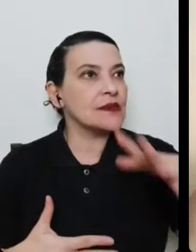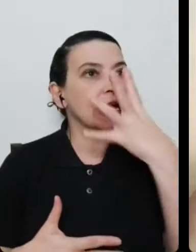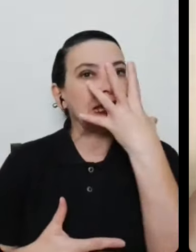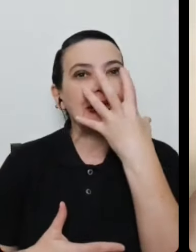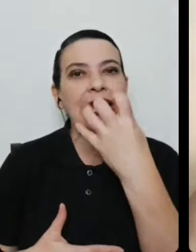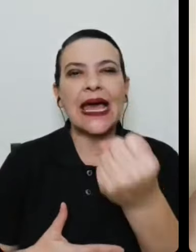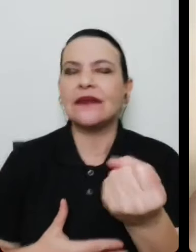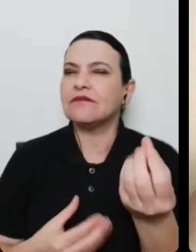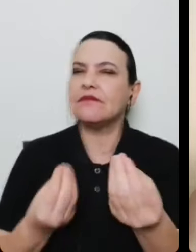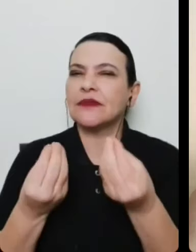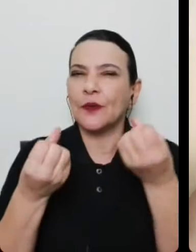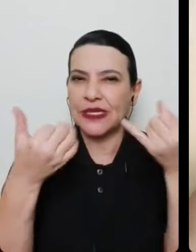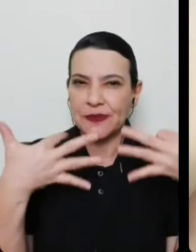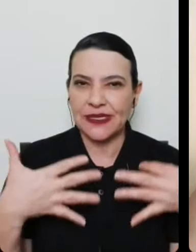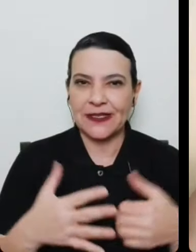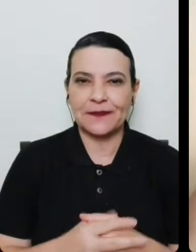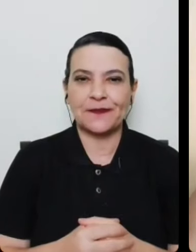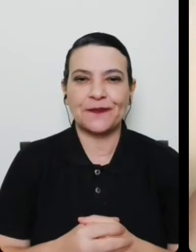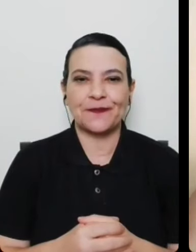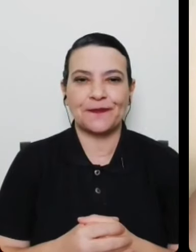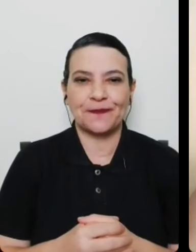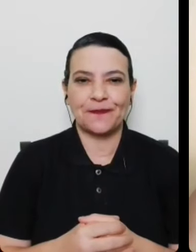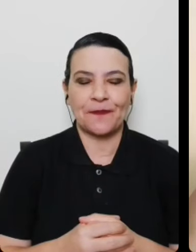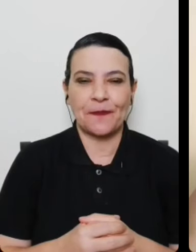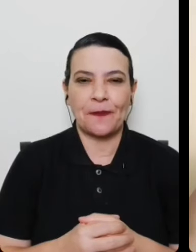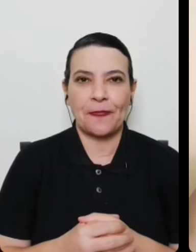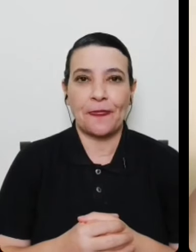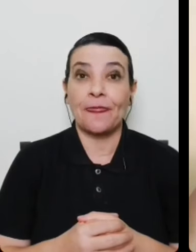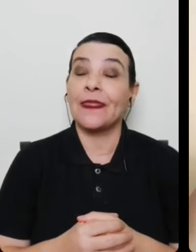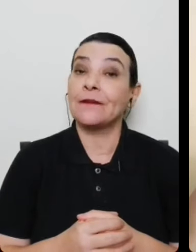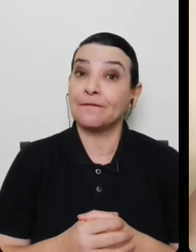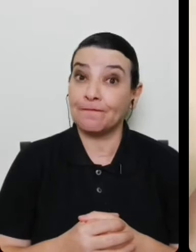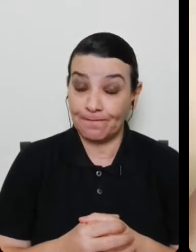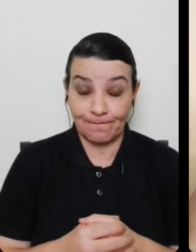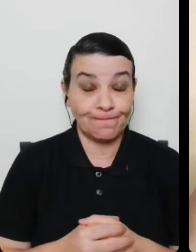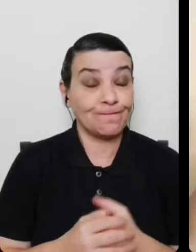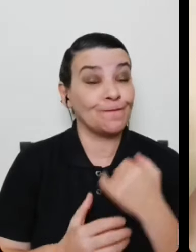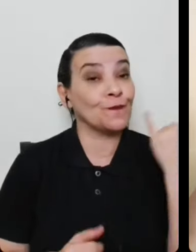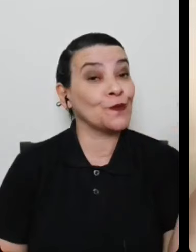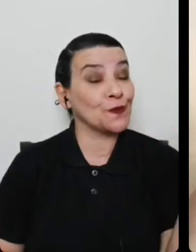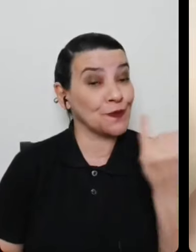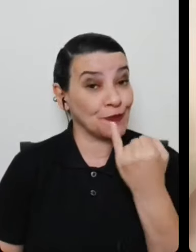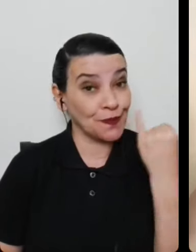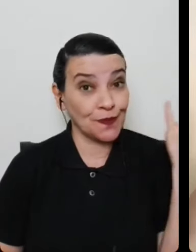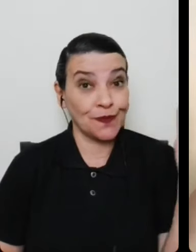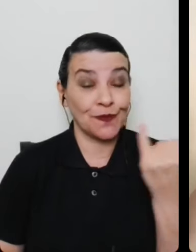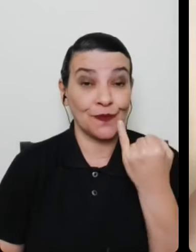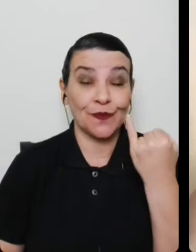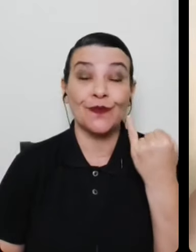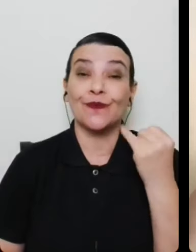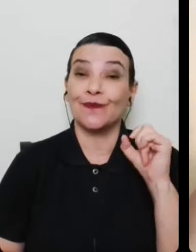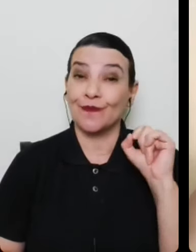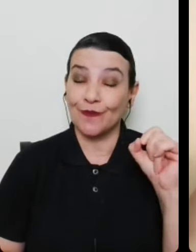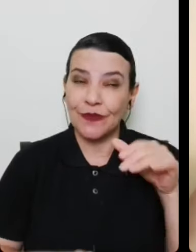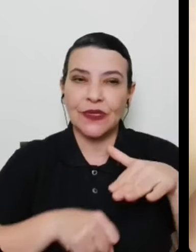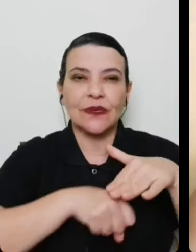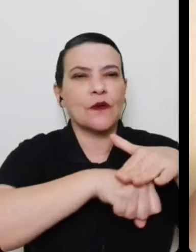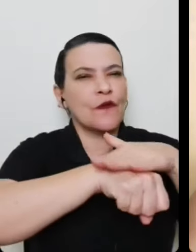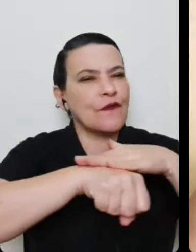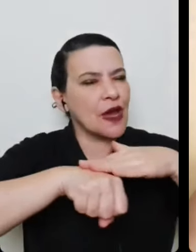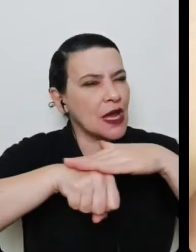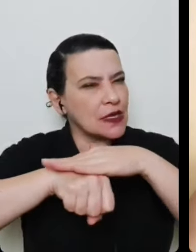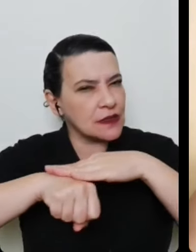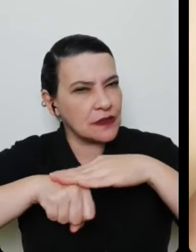para a gente? Então, não perder de vista essas conversas,